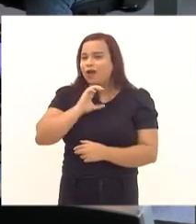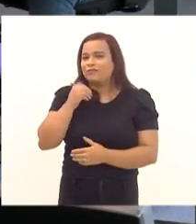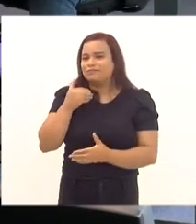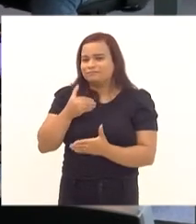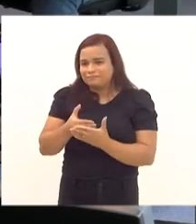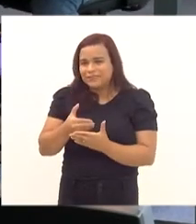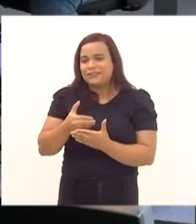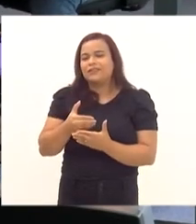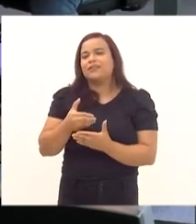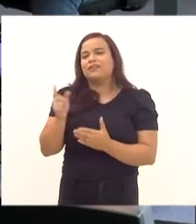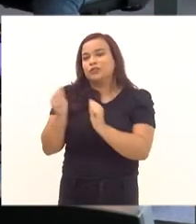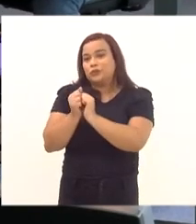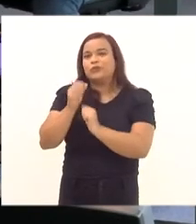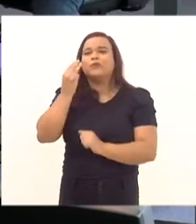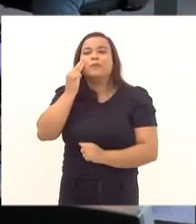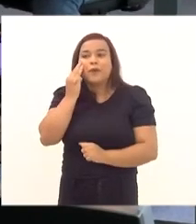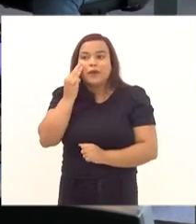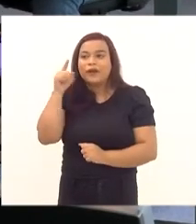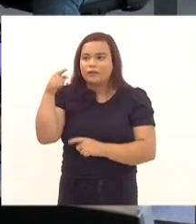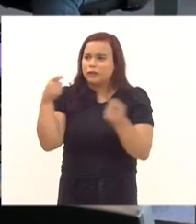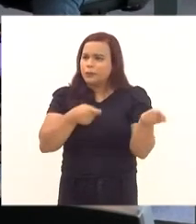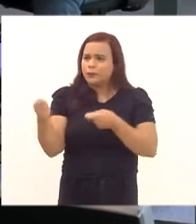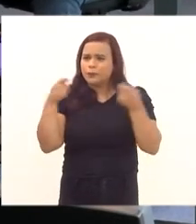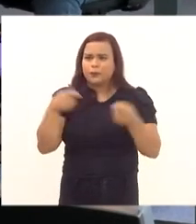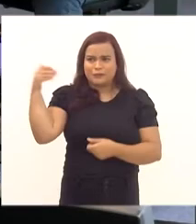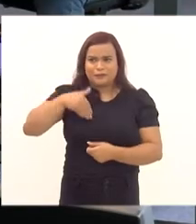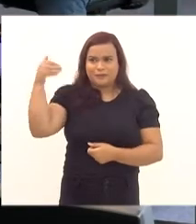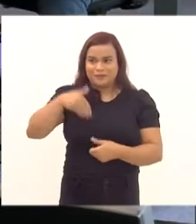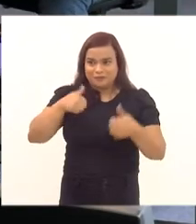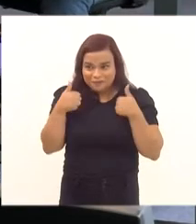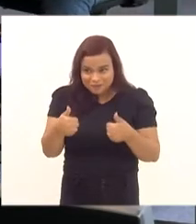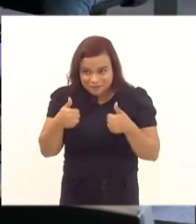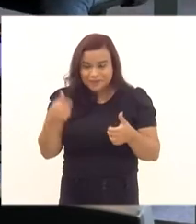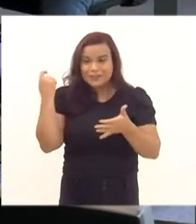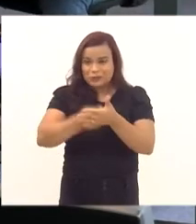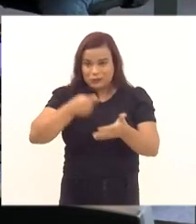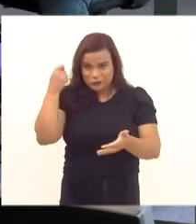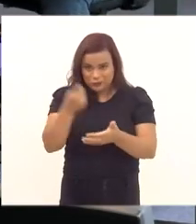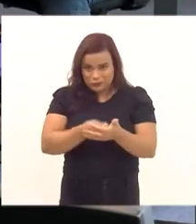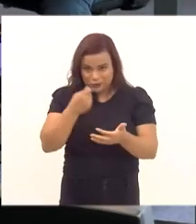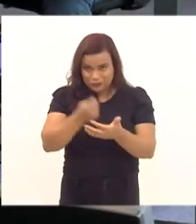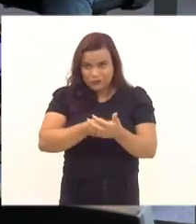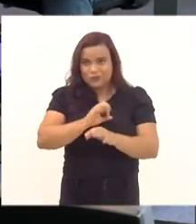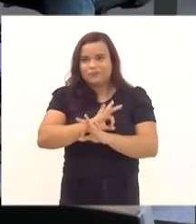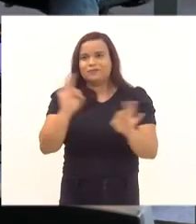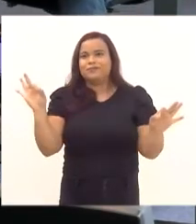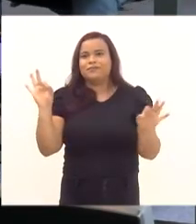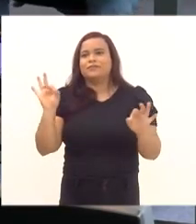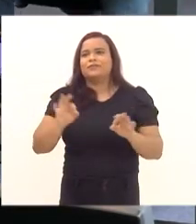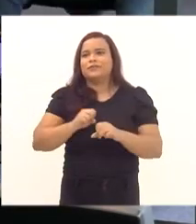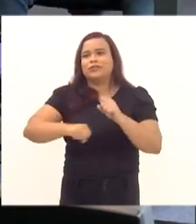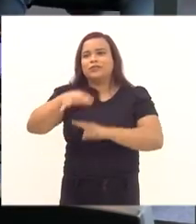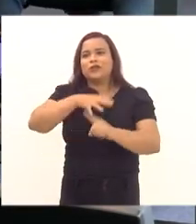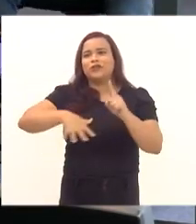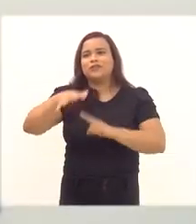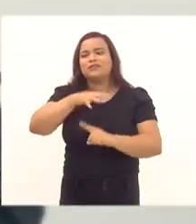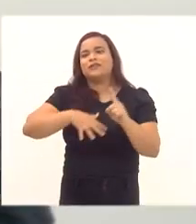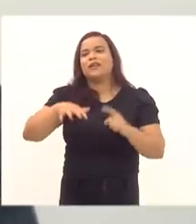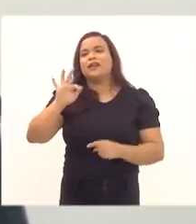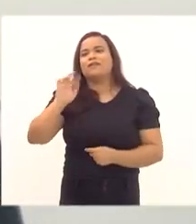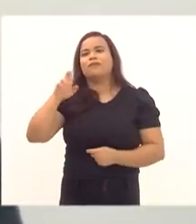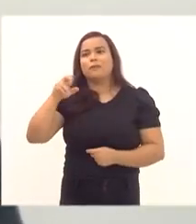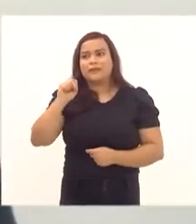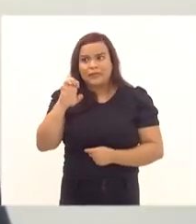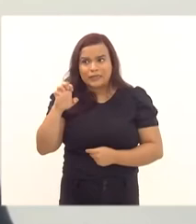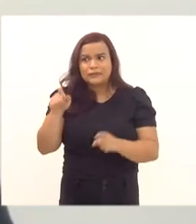é só apresenta aqui nesta casa seja muito frequente e cotidiana nas boas lutas as boas lutas da sociedade Fluminense e